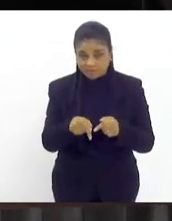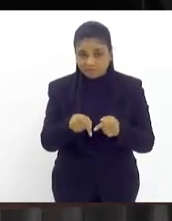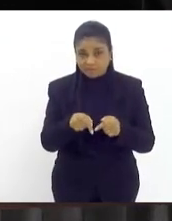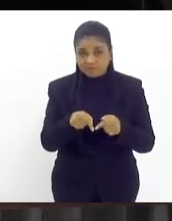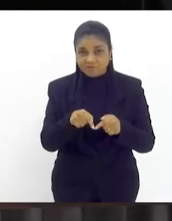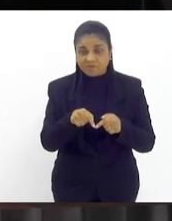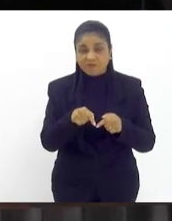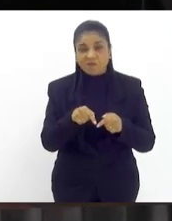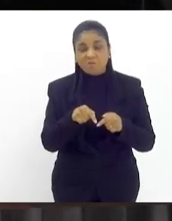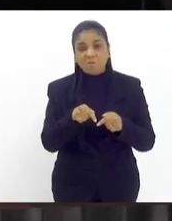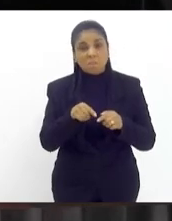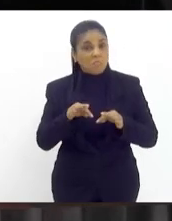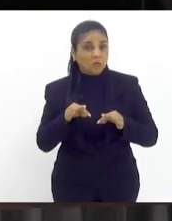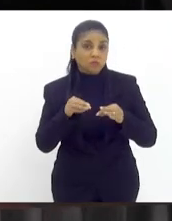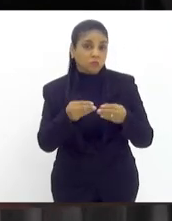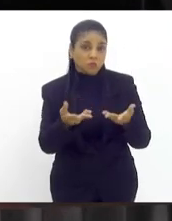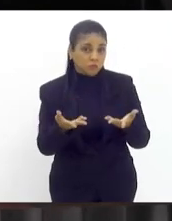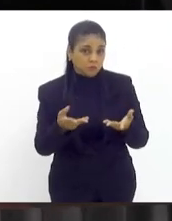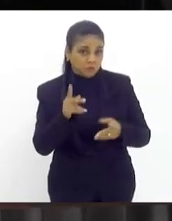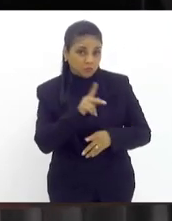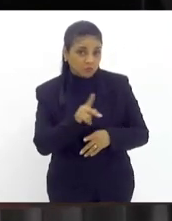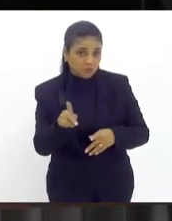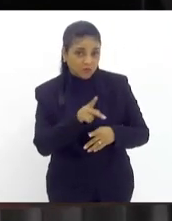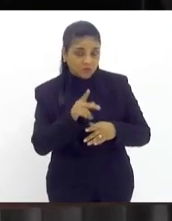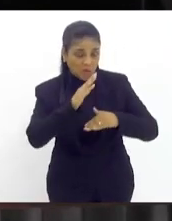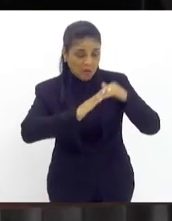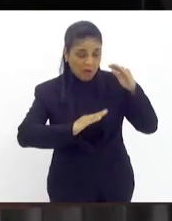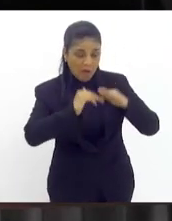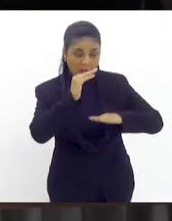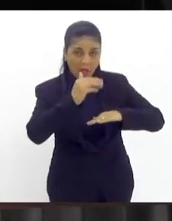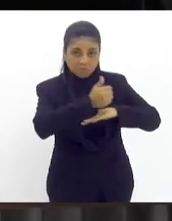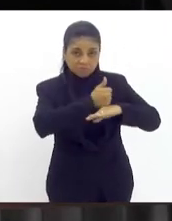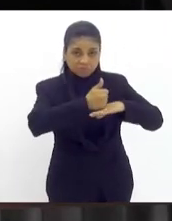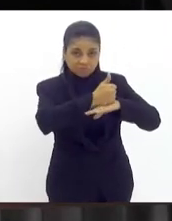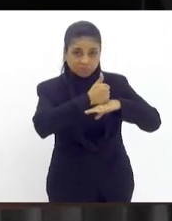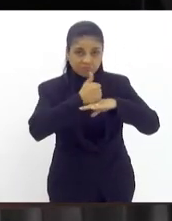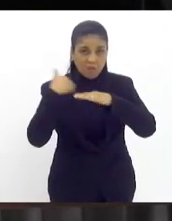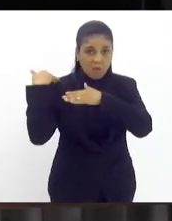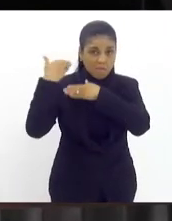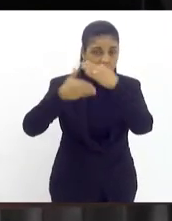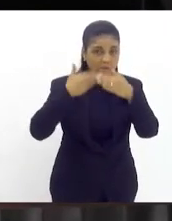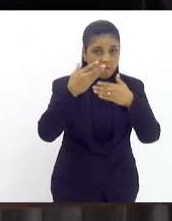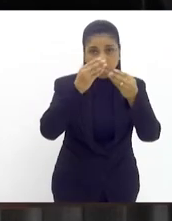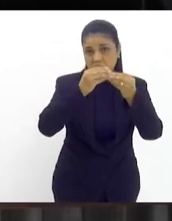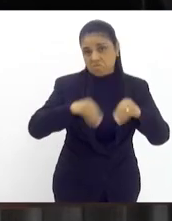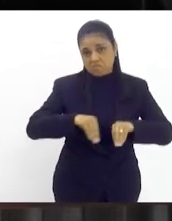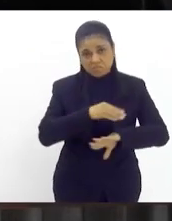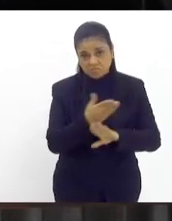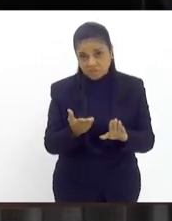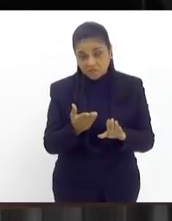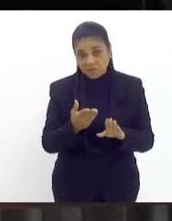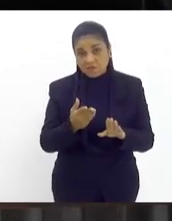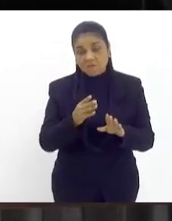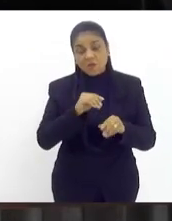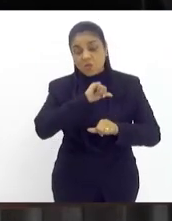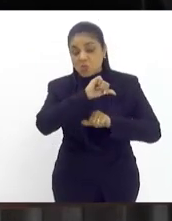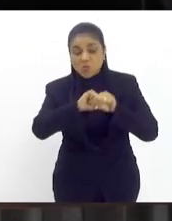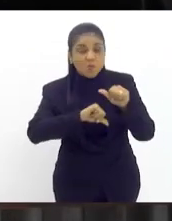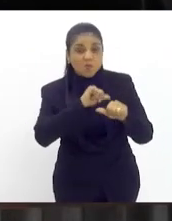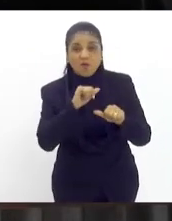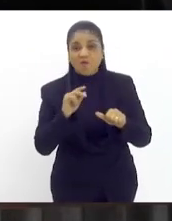de Fora Praticamente todo mundo porque destrói o plano de cargos salários mas não mexe em nenhum valor